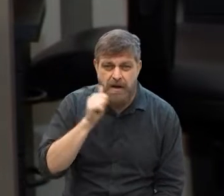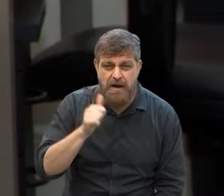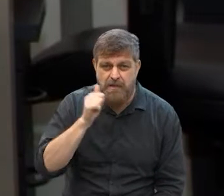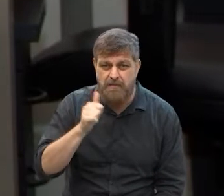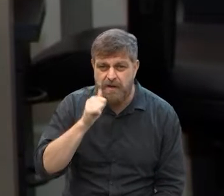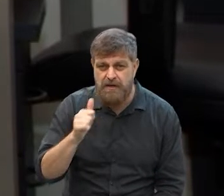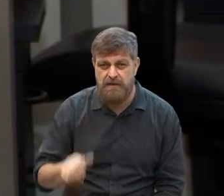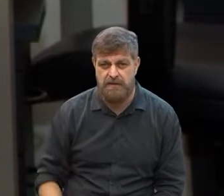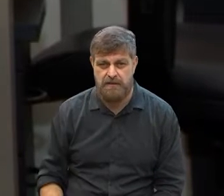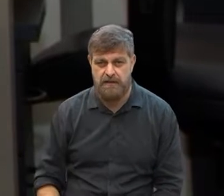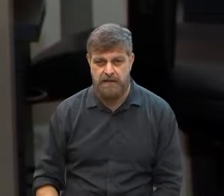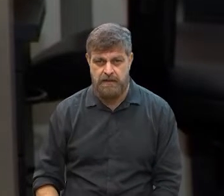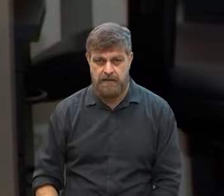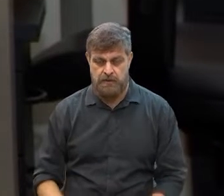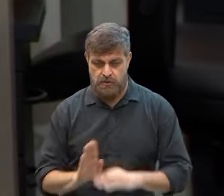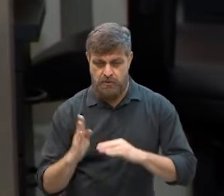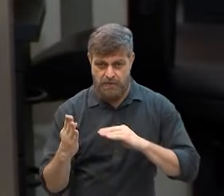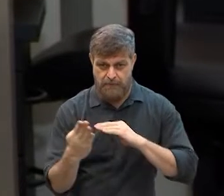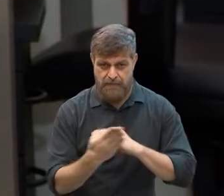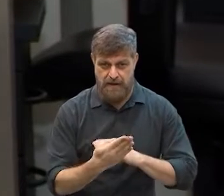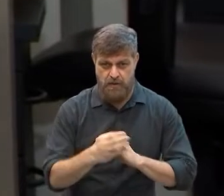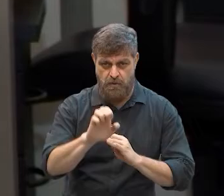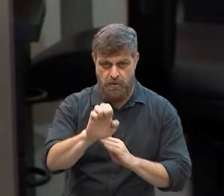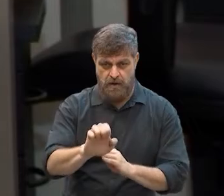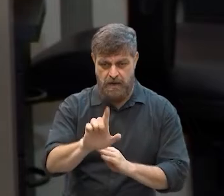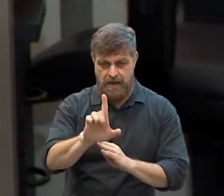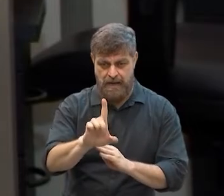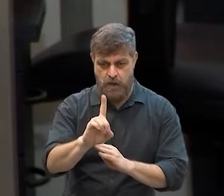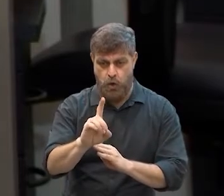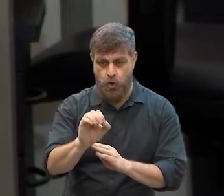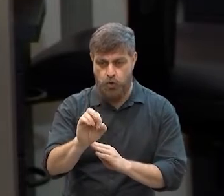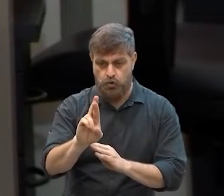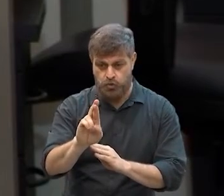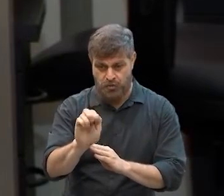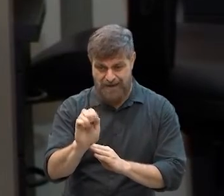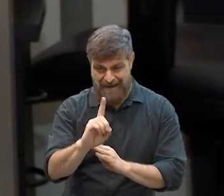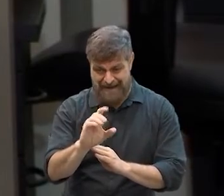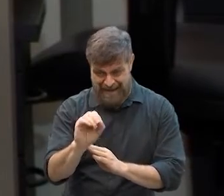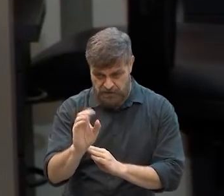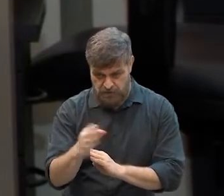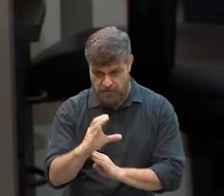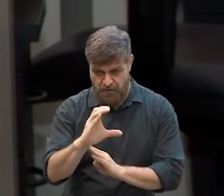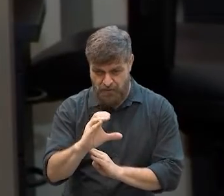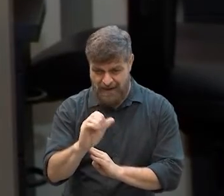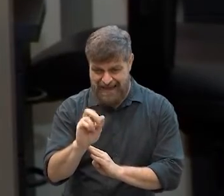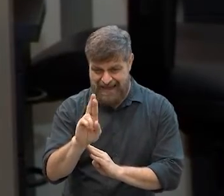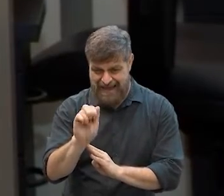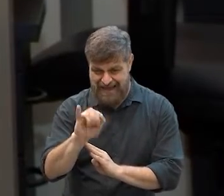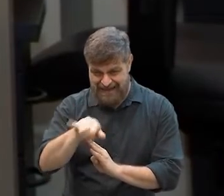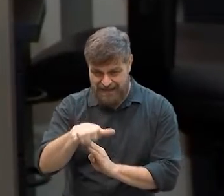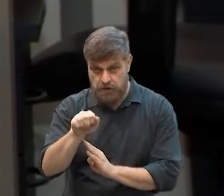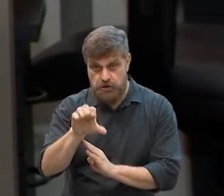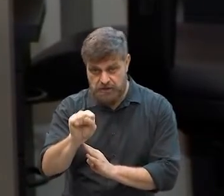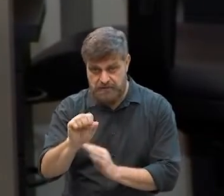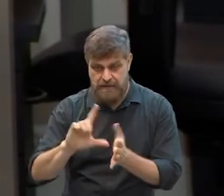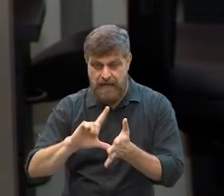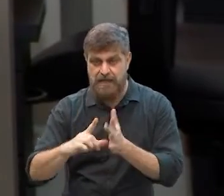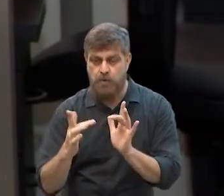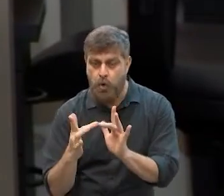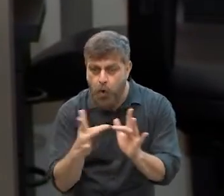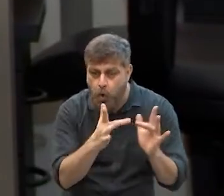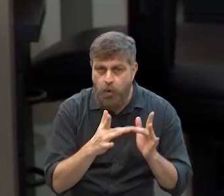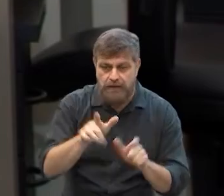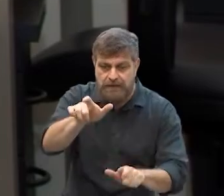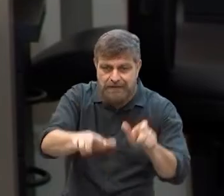do Parque Eldorado dos Carajás, que é um bairro da região Ouro Verde, e depois a gente foi acabando tendo contato com